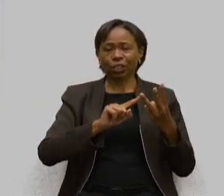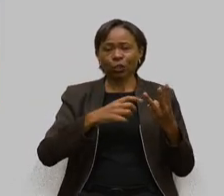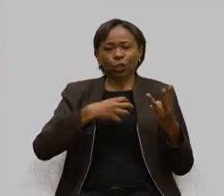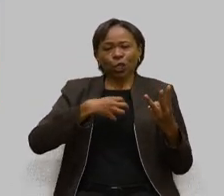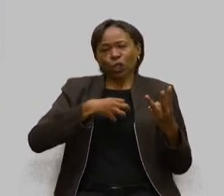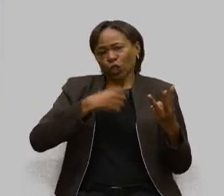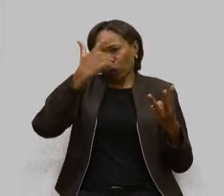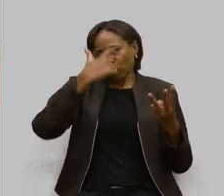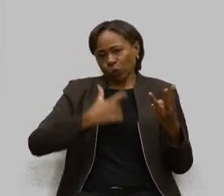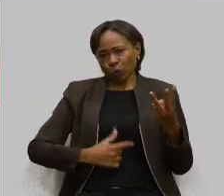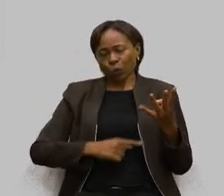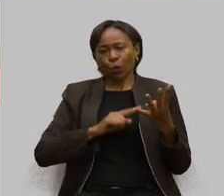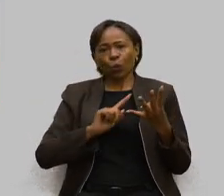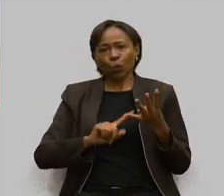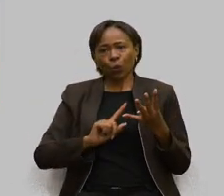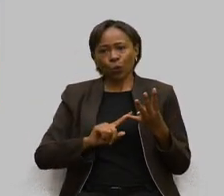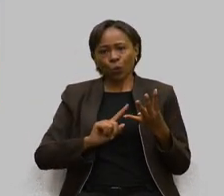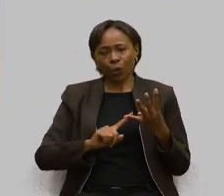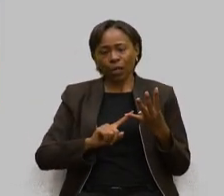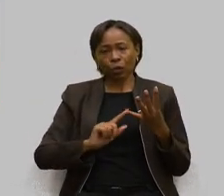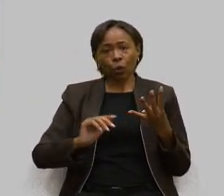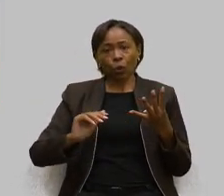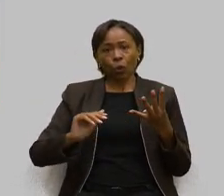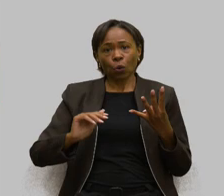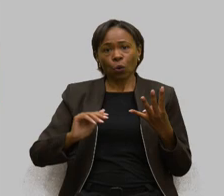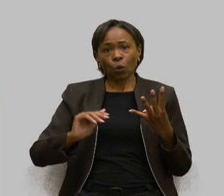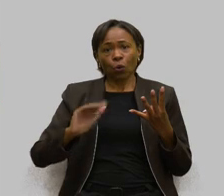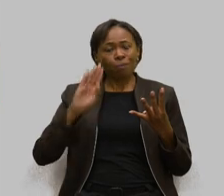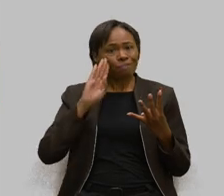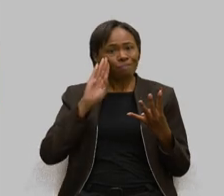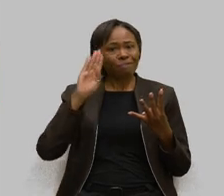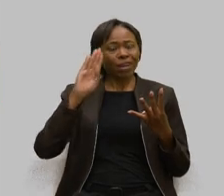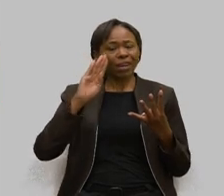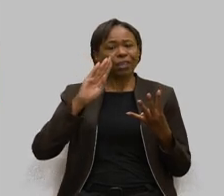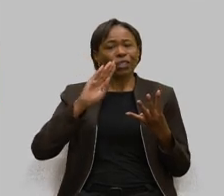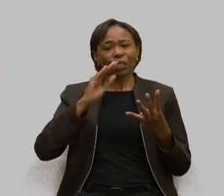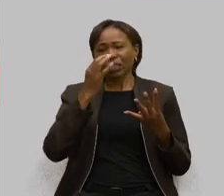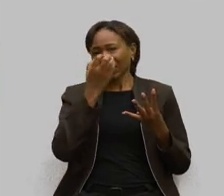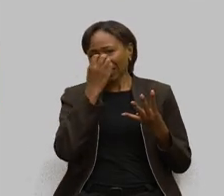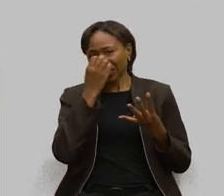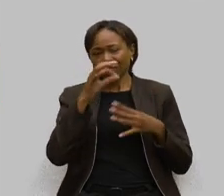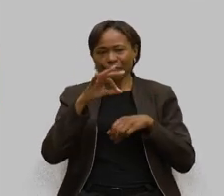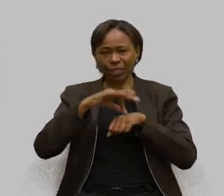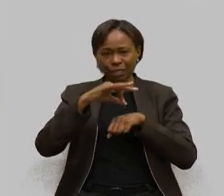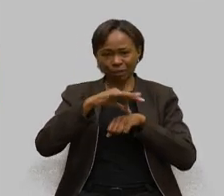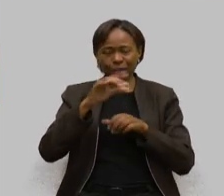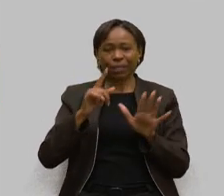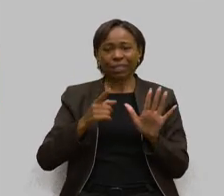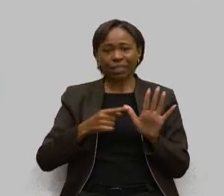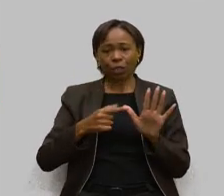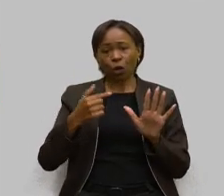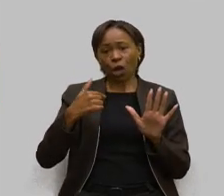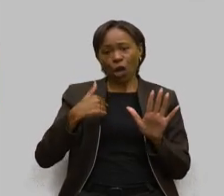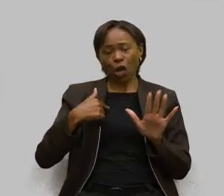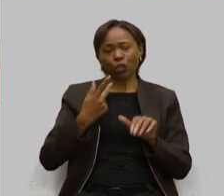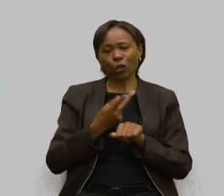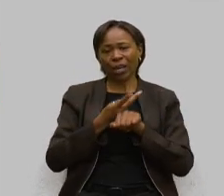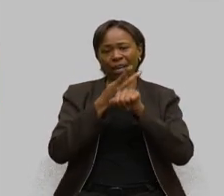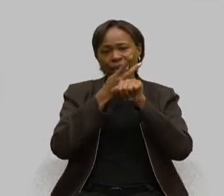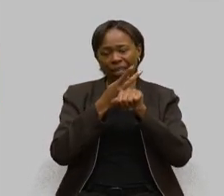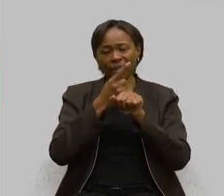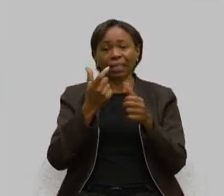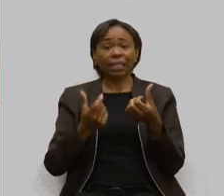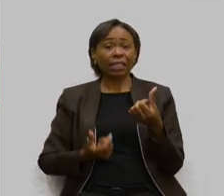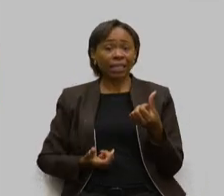que eu sou livro quatro o grande circulo das Pulgas livro Cinco eu sou um craque e livro seis asas de